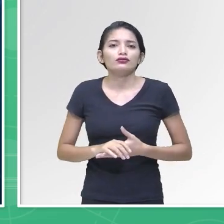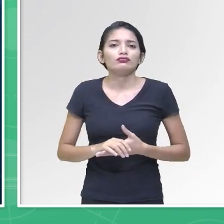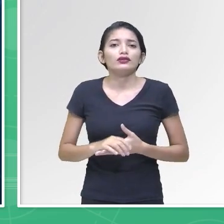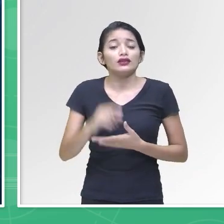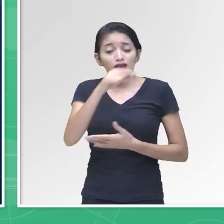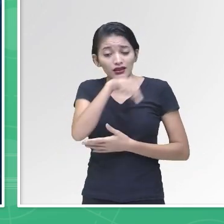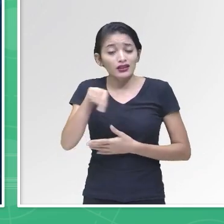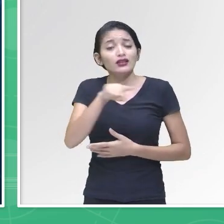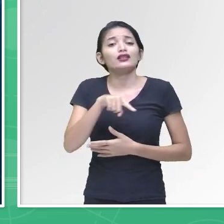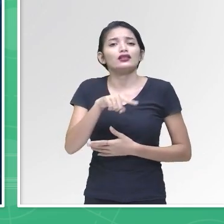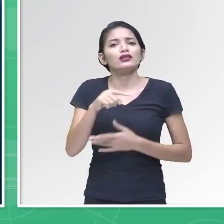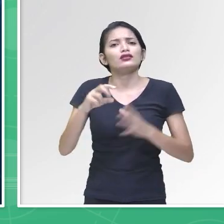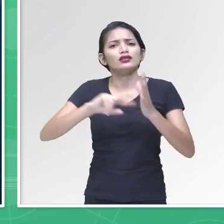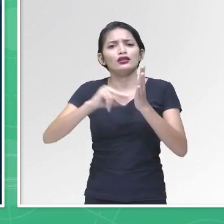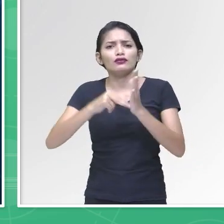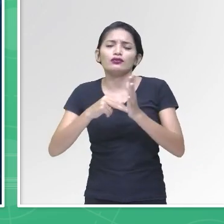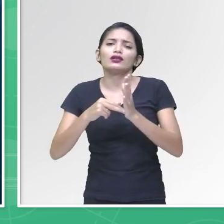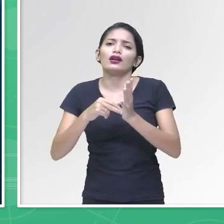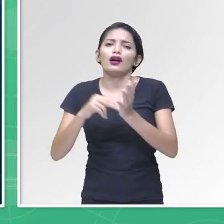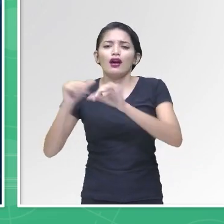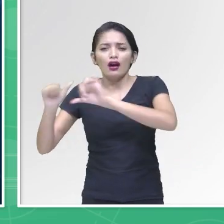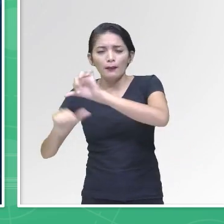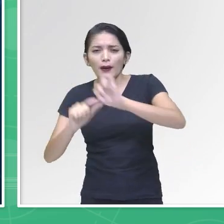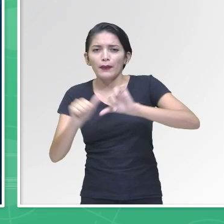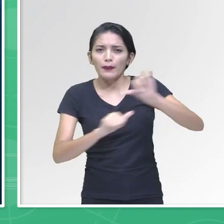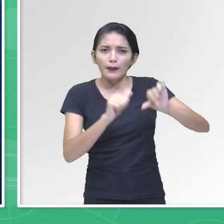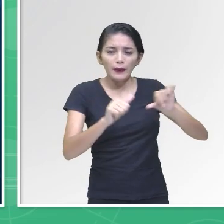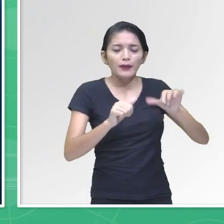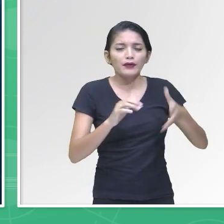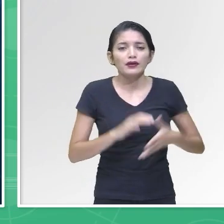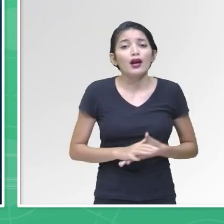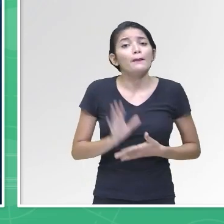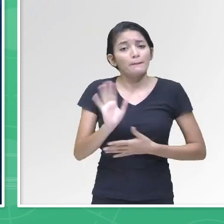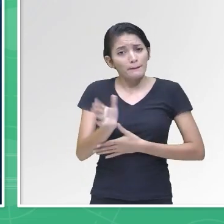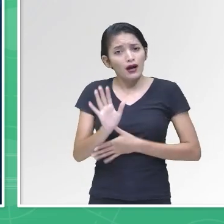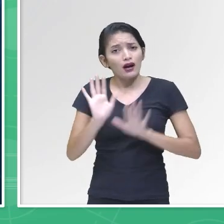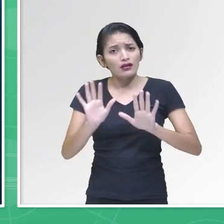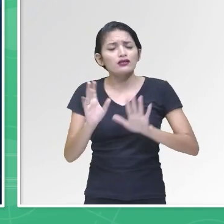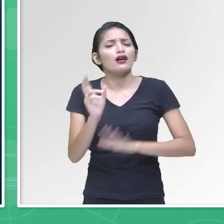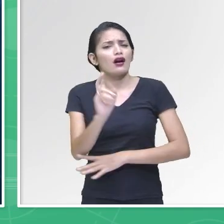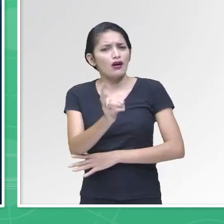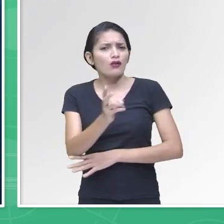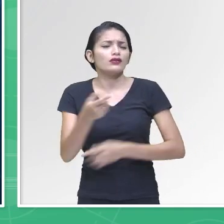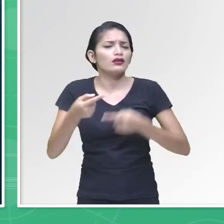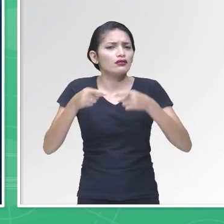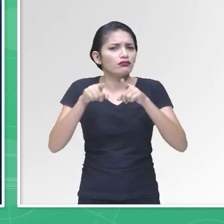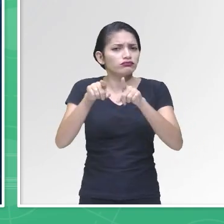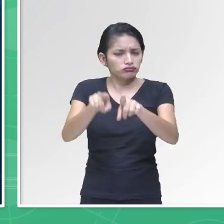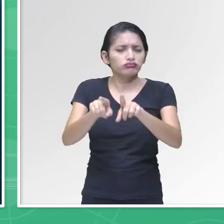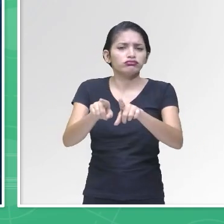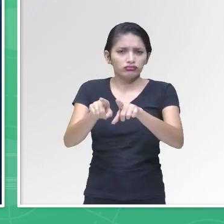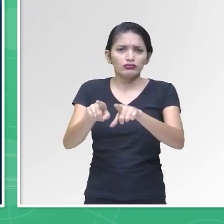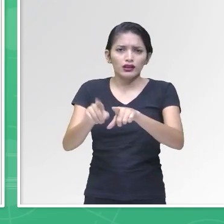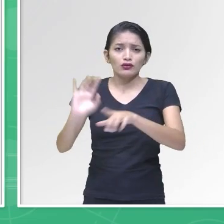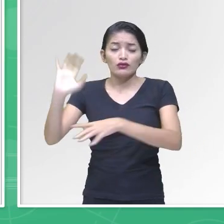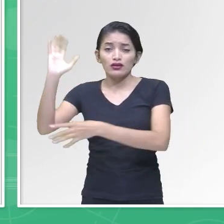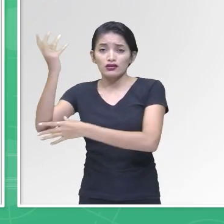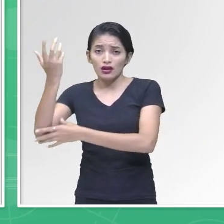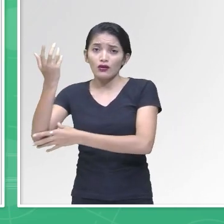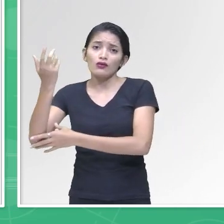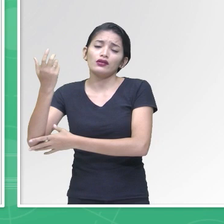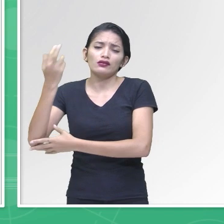desincronização. Contudo, ainda existe sim essa linearidade nos segmentos populacionais